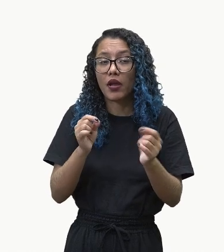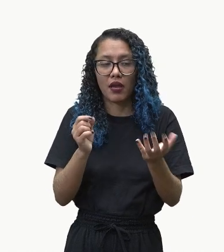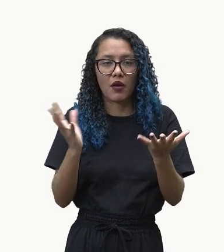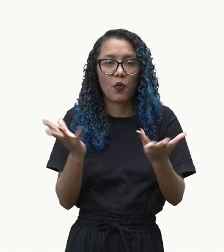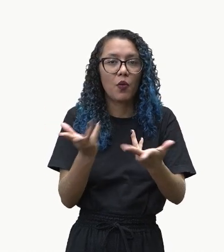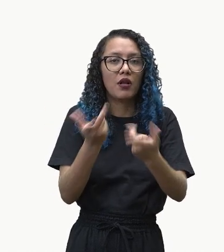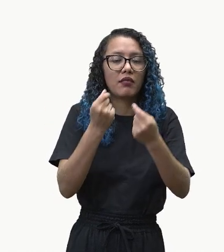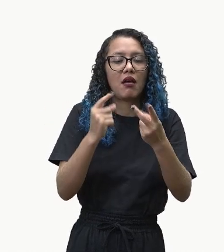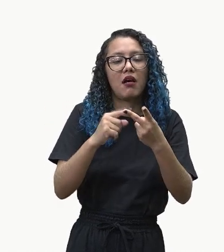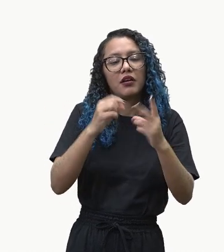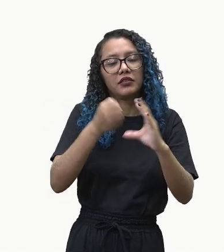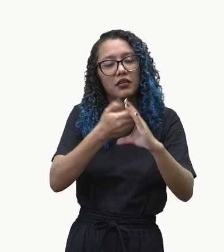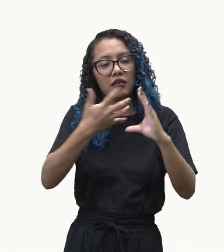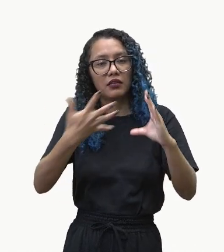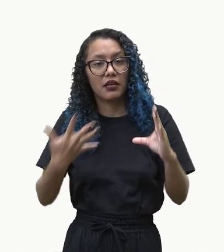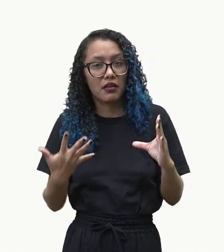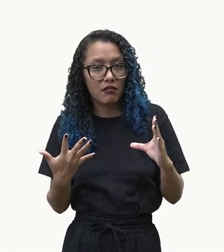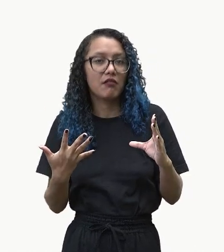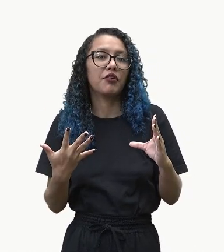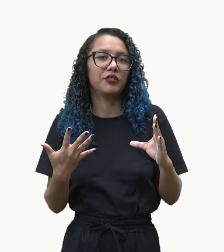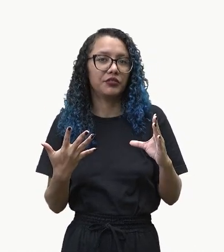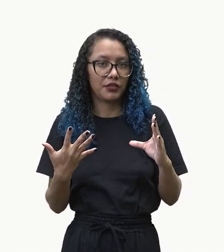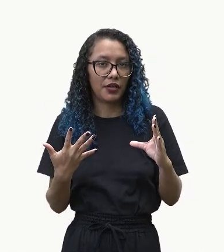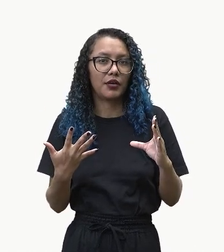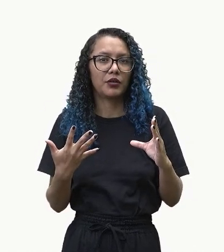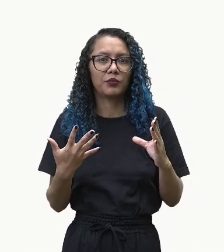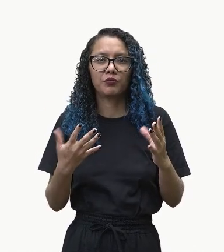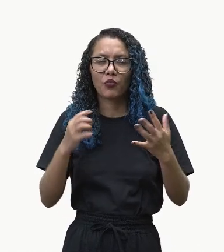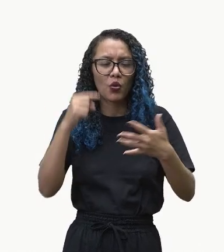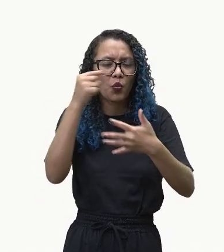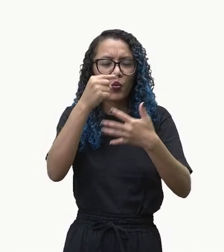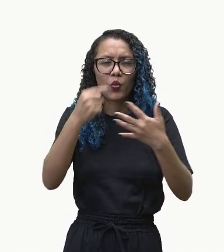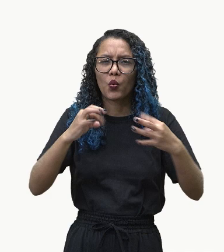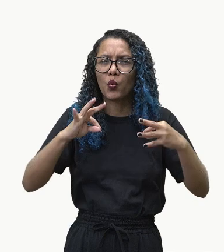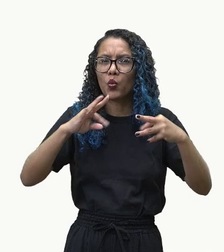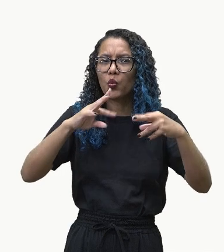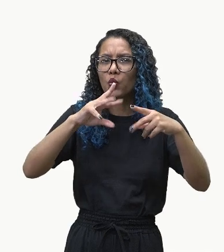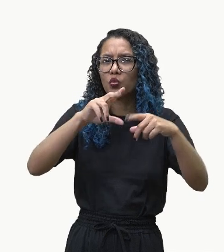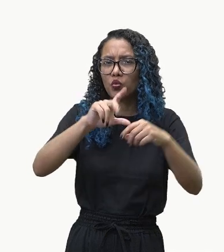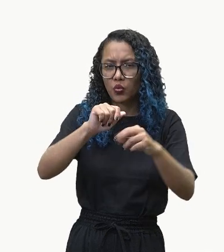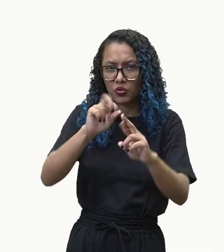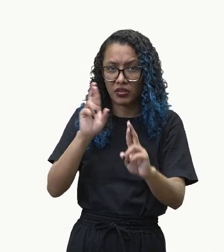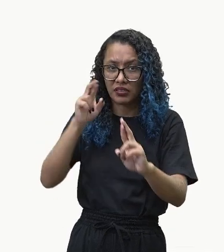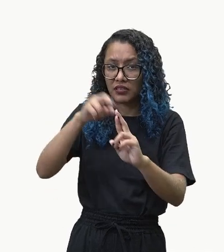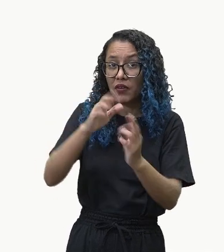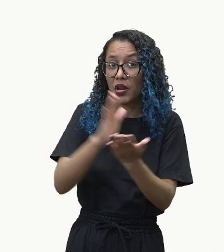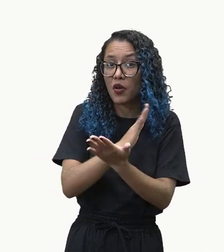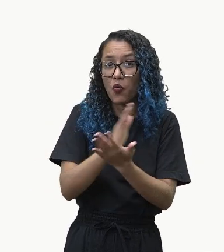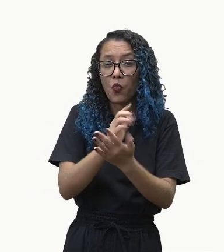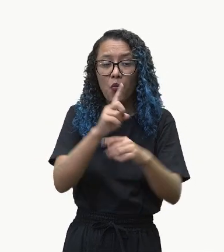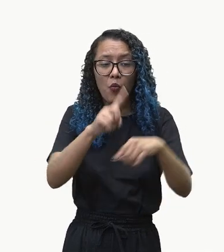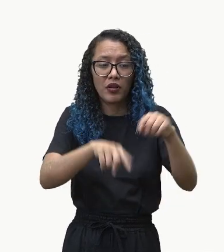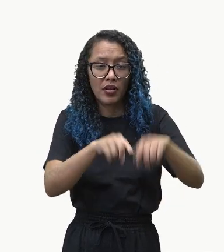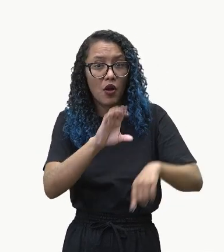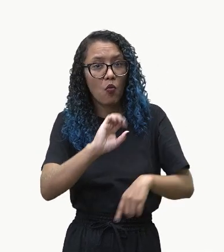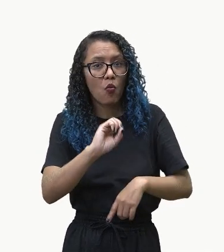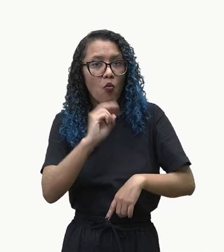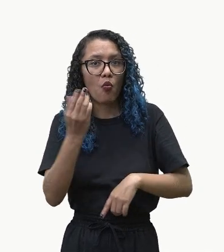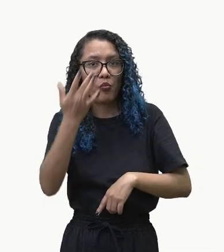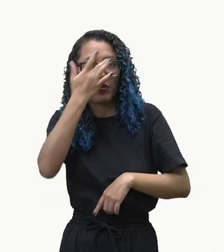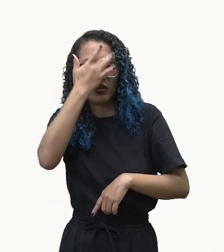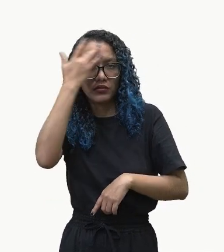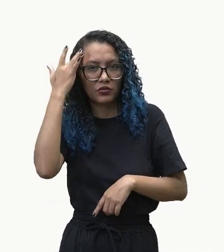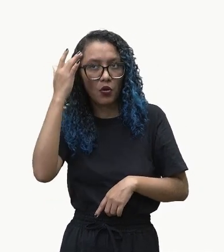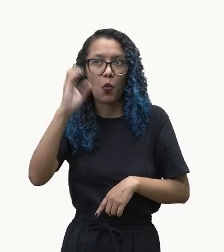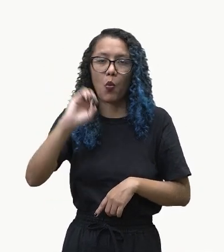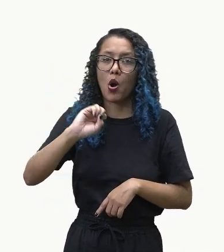qualidades, características, né? Tudo aquilo que é inerente àquele objeto, àquela pessoa, ou um